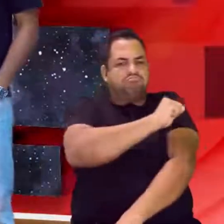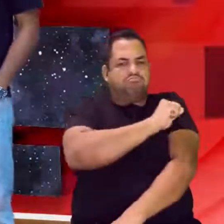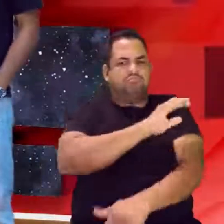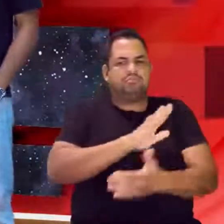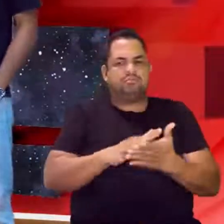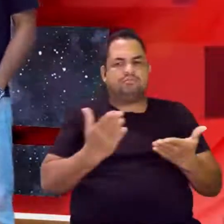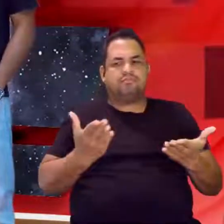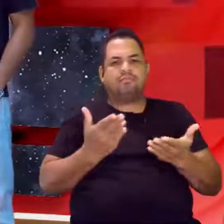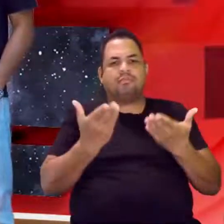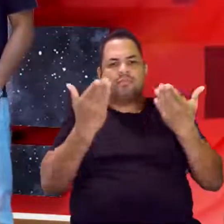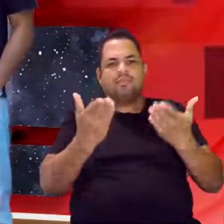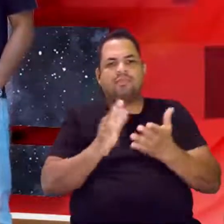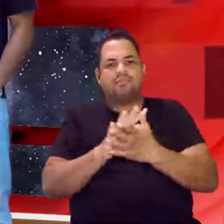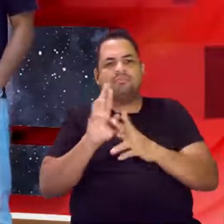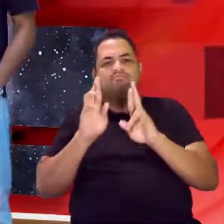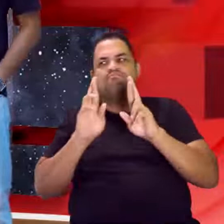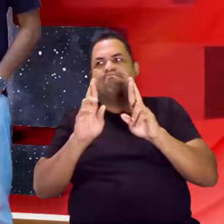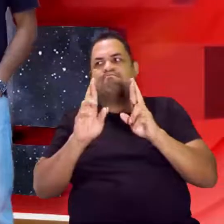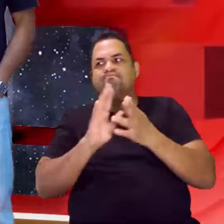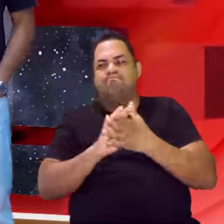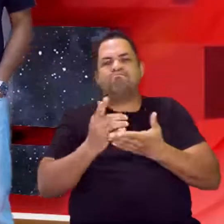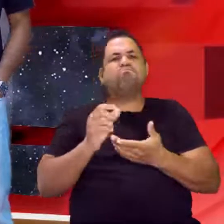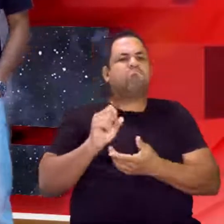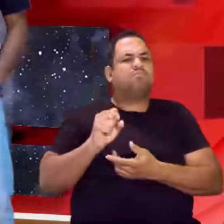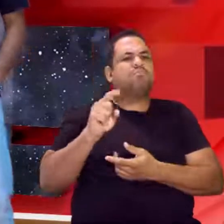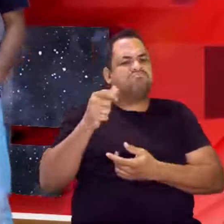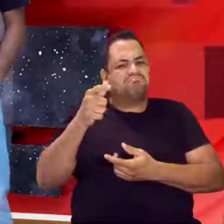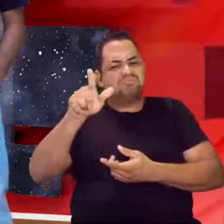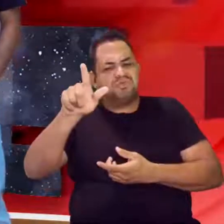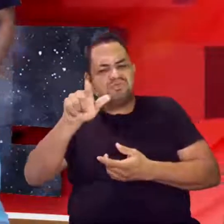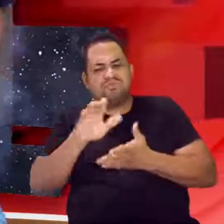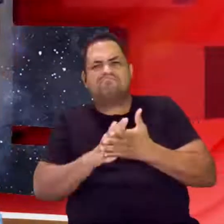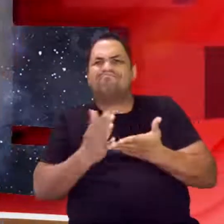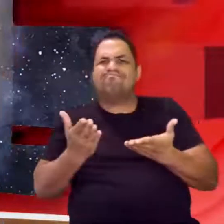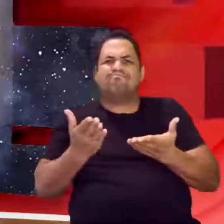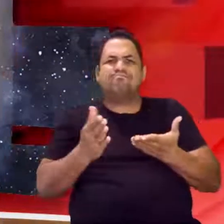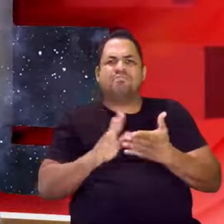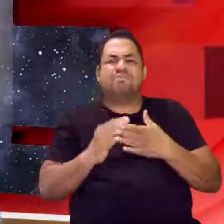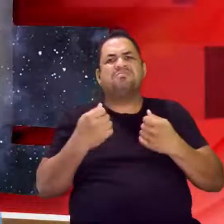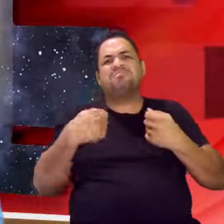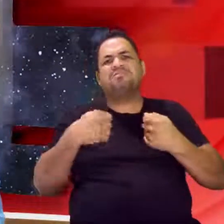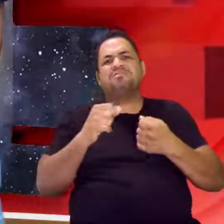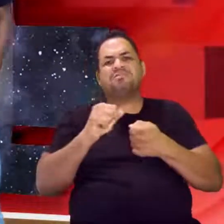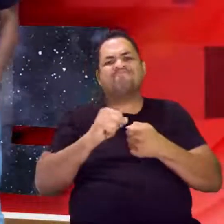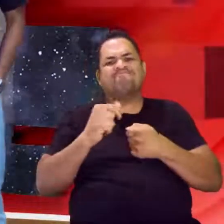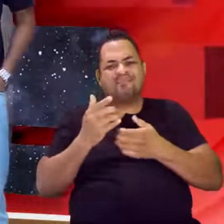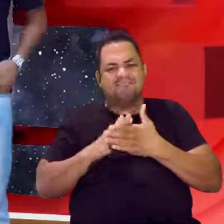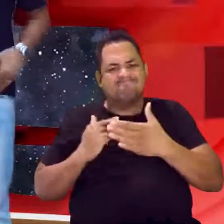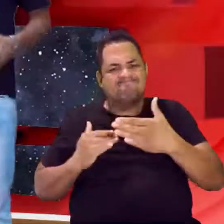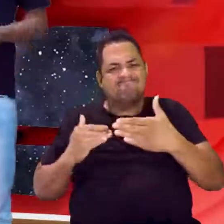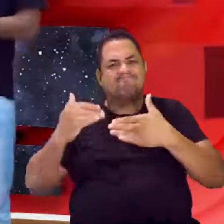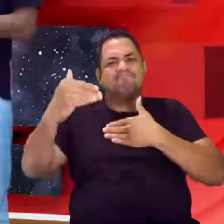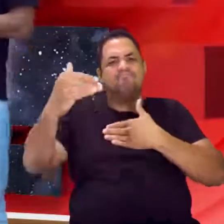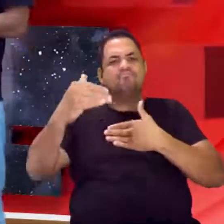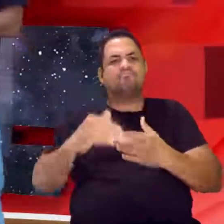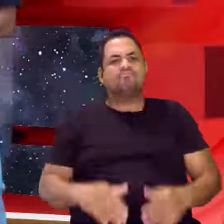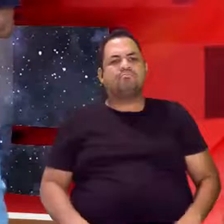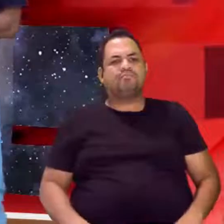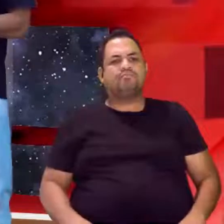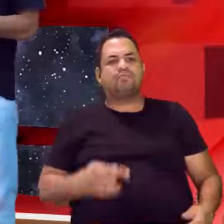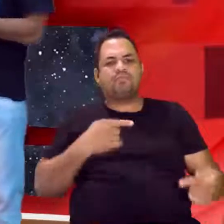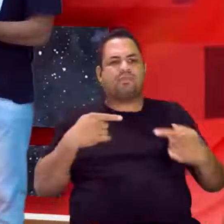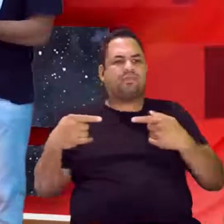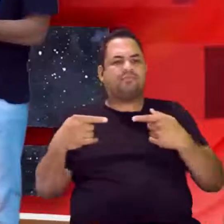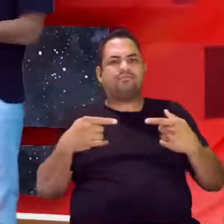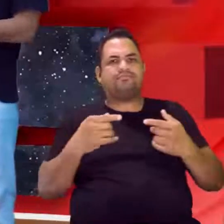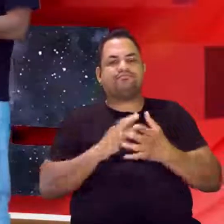A gente fica naquela expectativa, será que eu consigo? O que eu posso fazer para conseguir? E aí, essa expectativa geralmente é com relação à